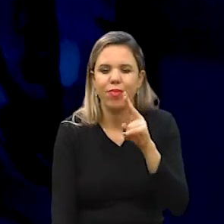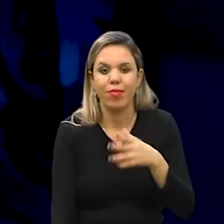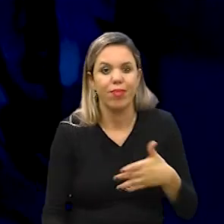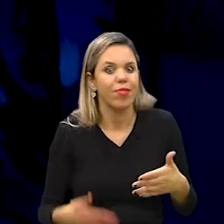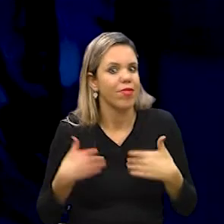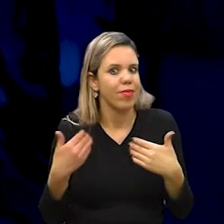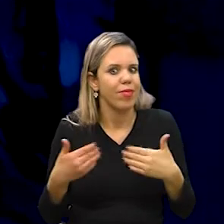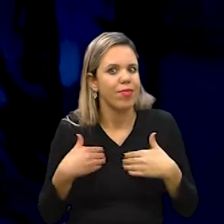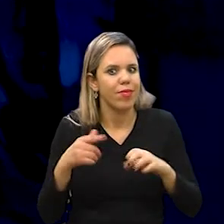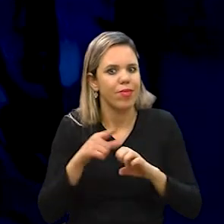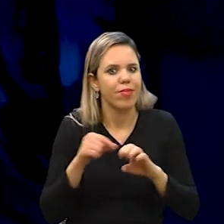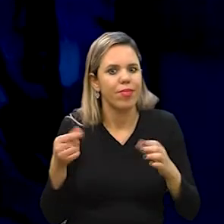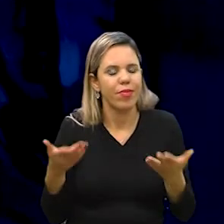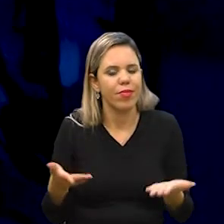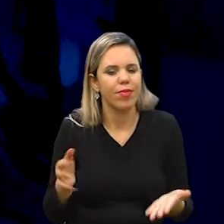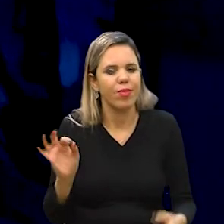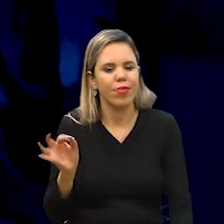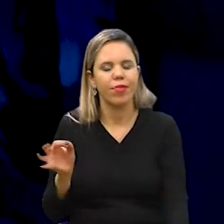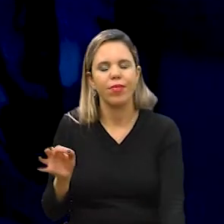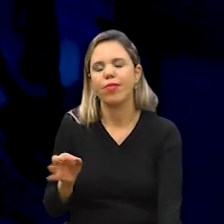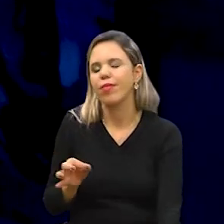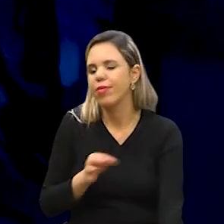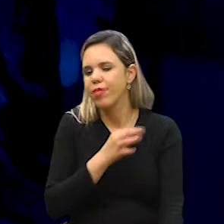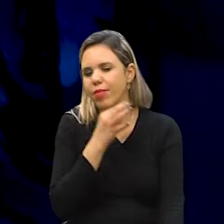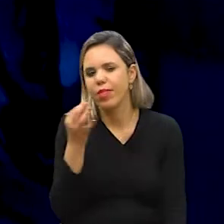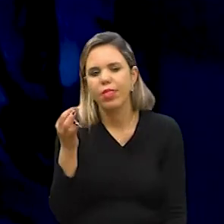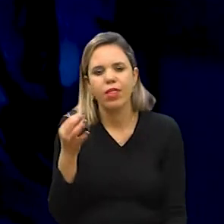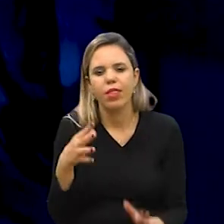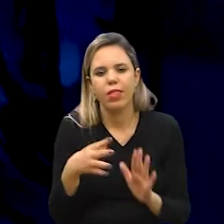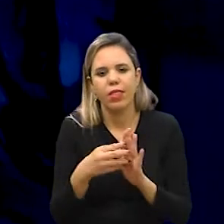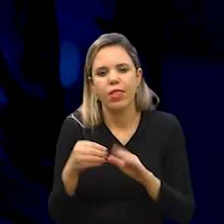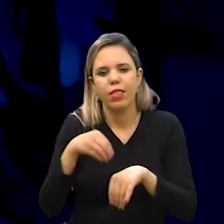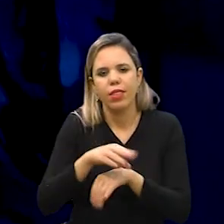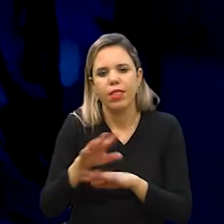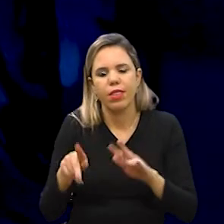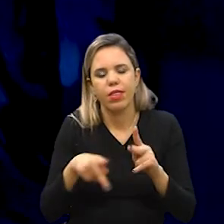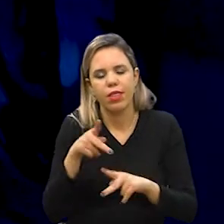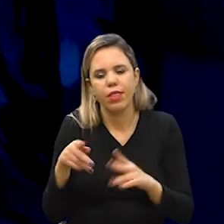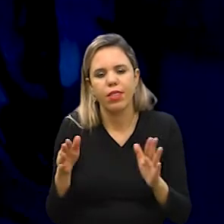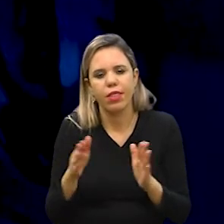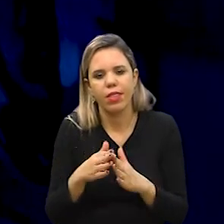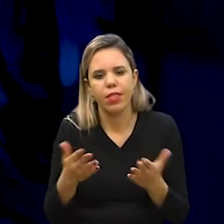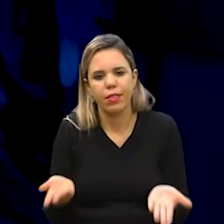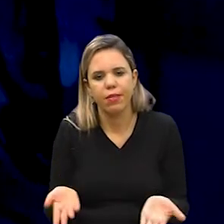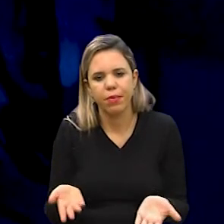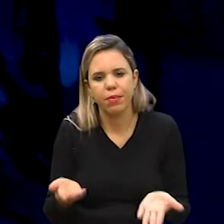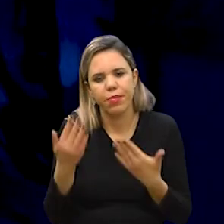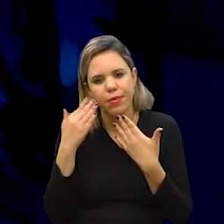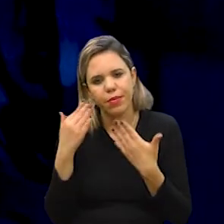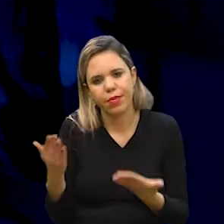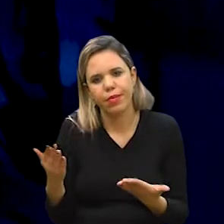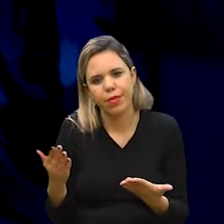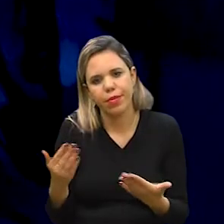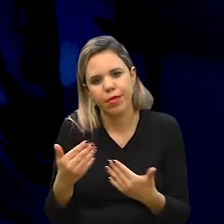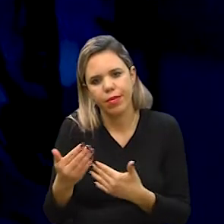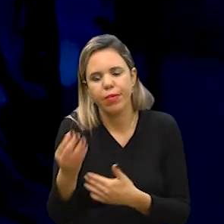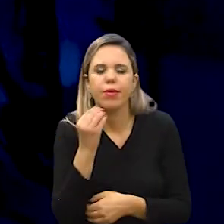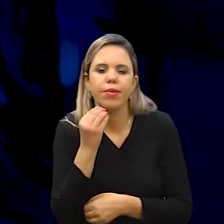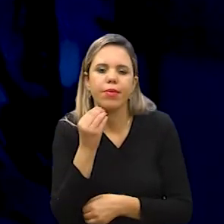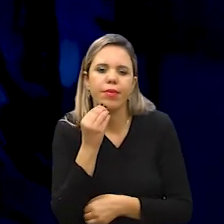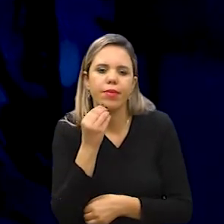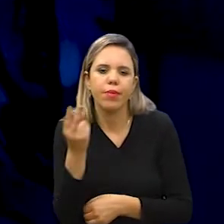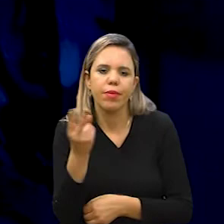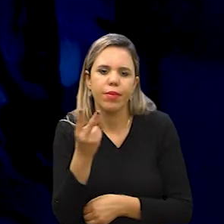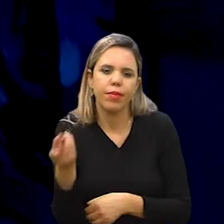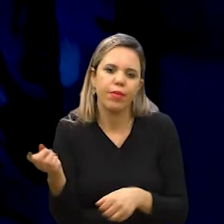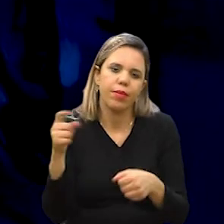muito empolgada aqui no Ser Empreendedor. Com certeza, uma história que está inspirando muita gente em casa. Eu agradeço e até uma próxima